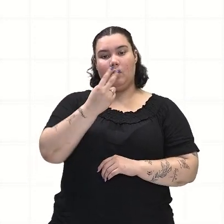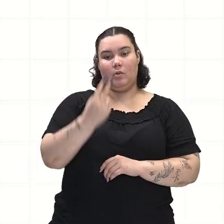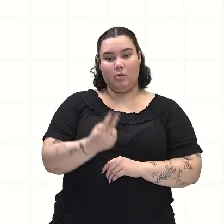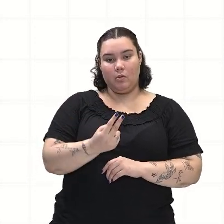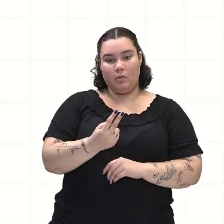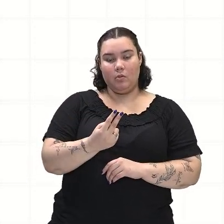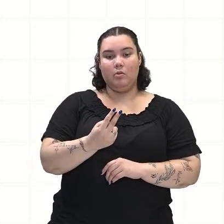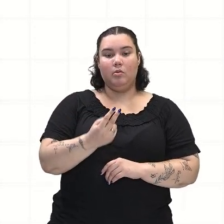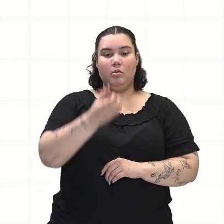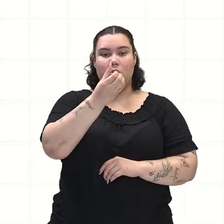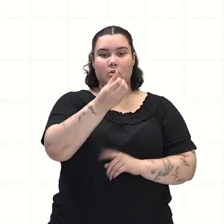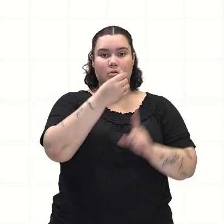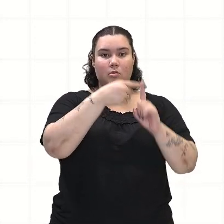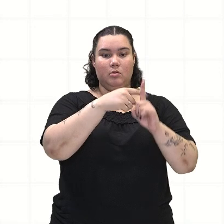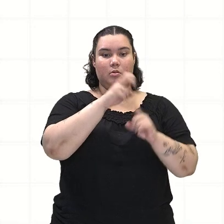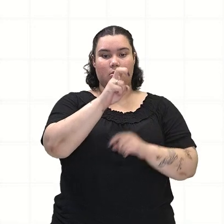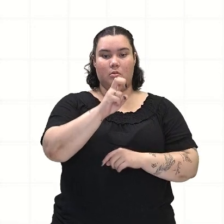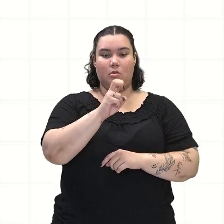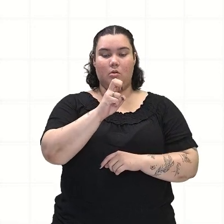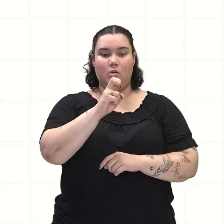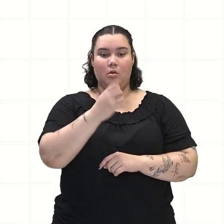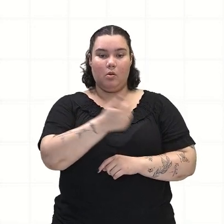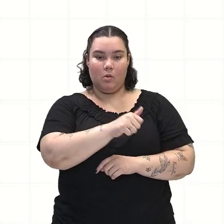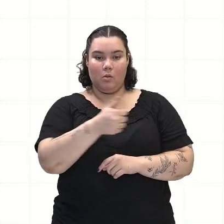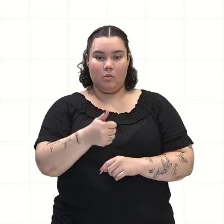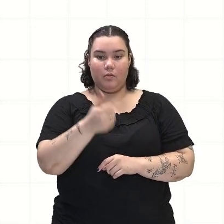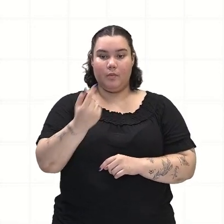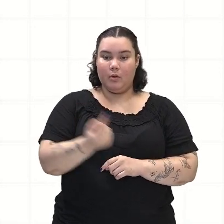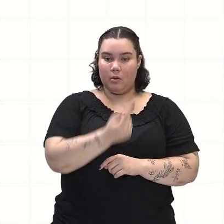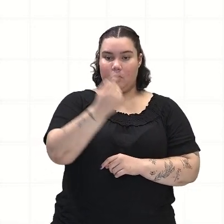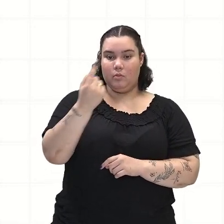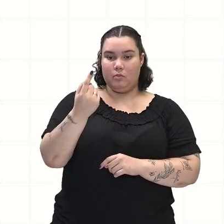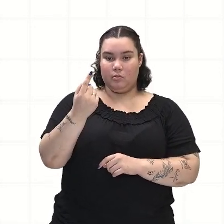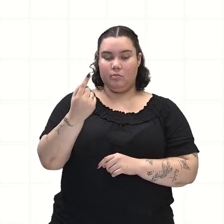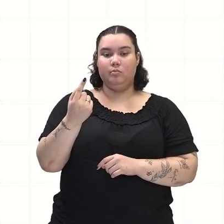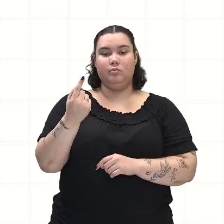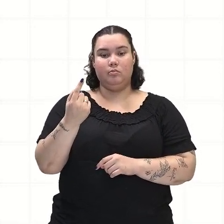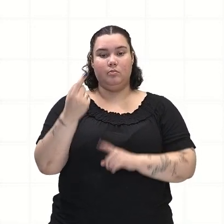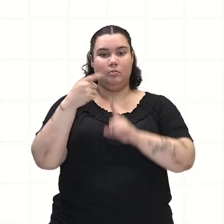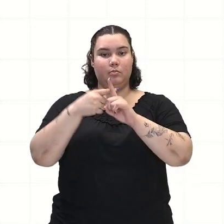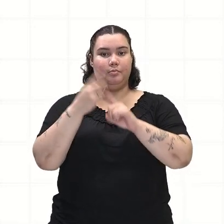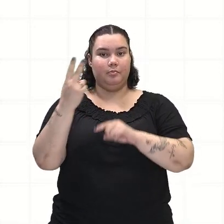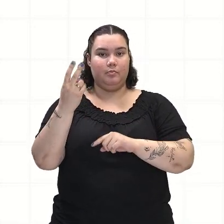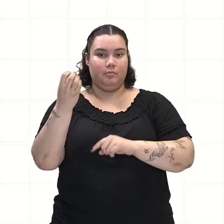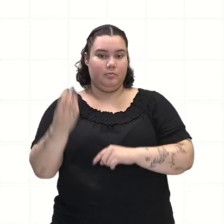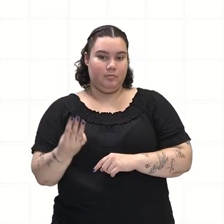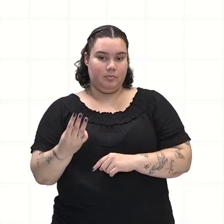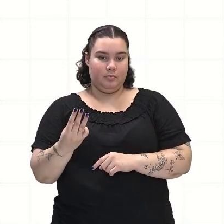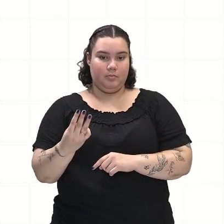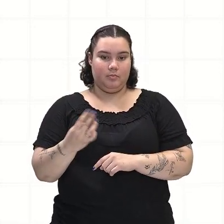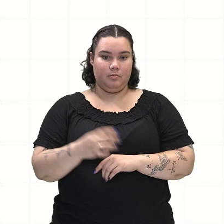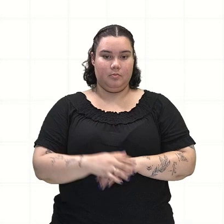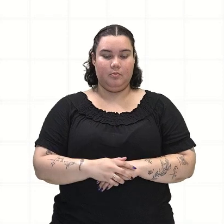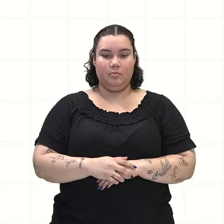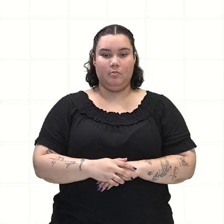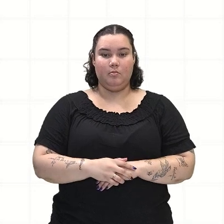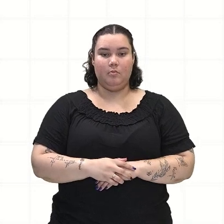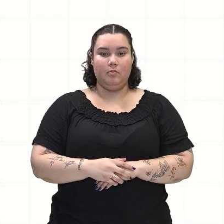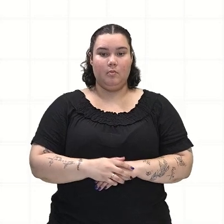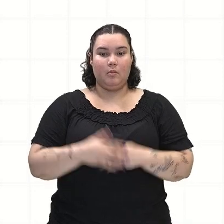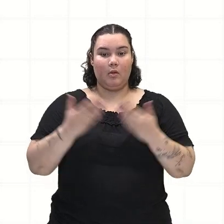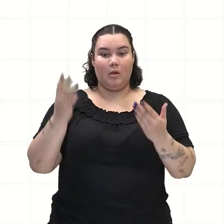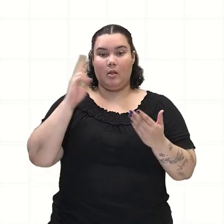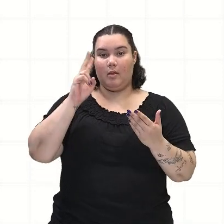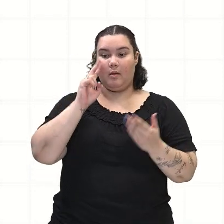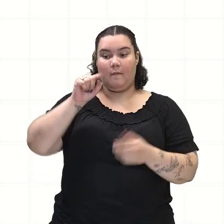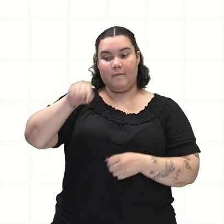2, 6 mais 5, 11. Sobe 1. E 1 mais 2, 3. E aí, quantas casas eu